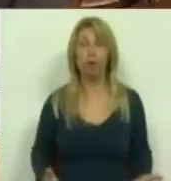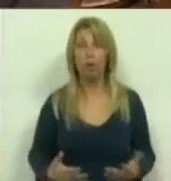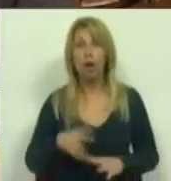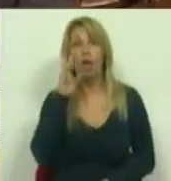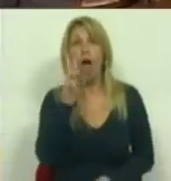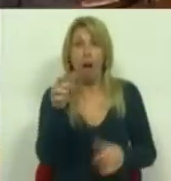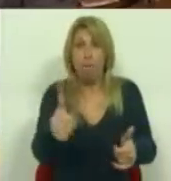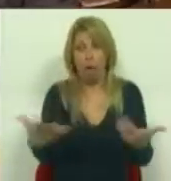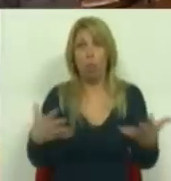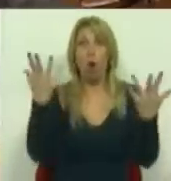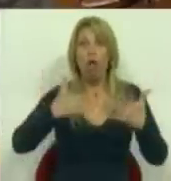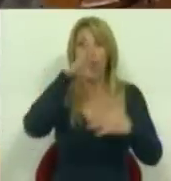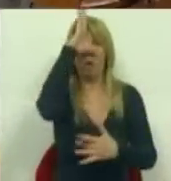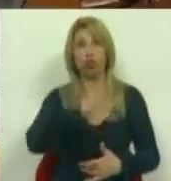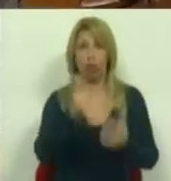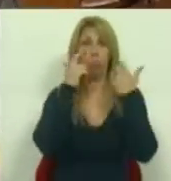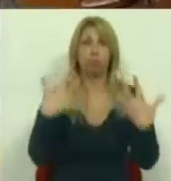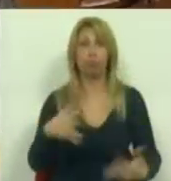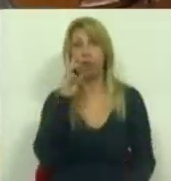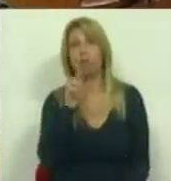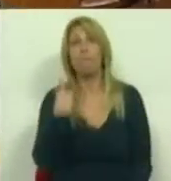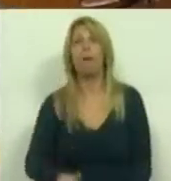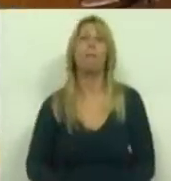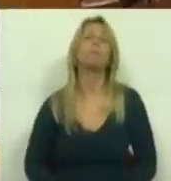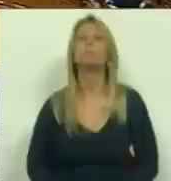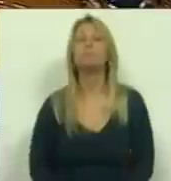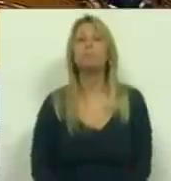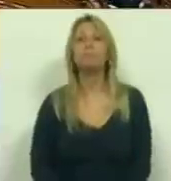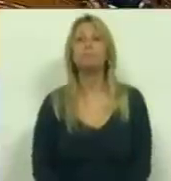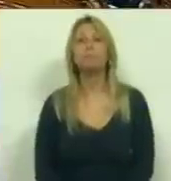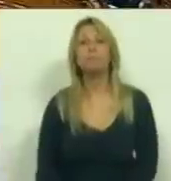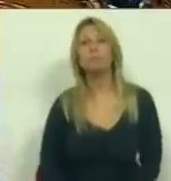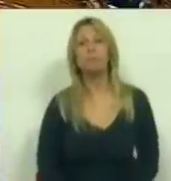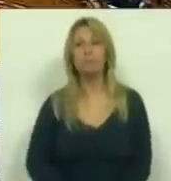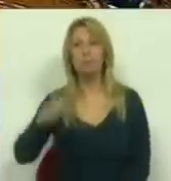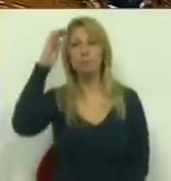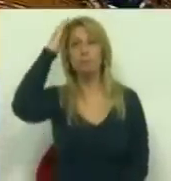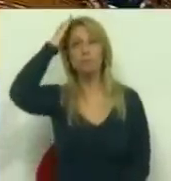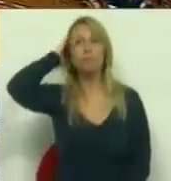ainda agora no Orçamento de Estado.